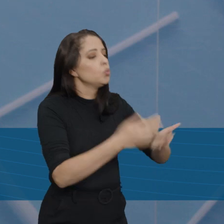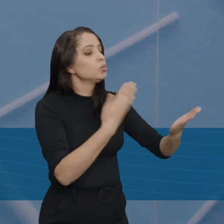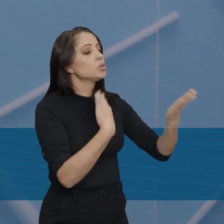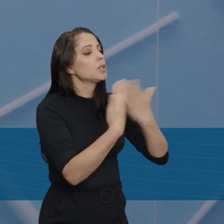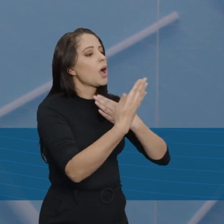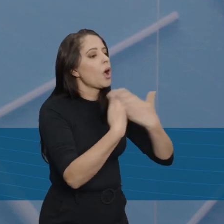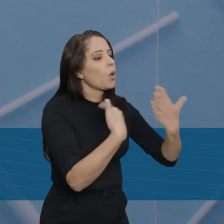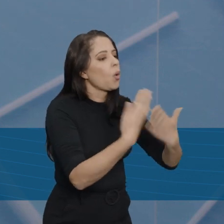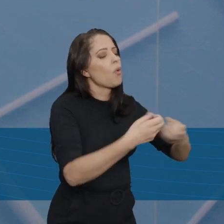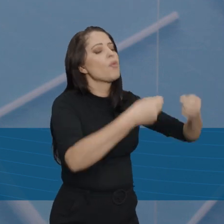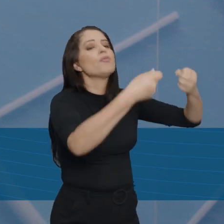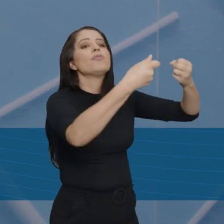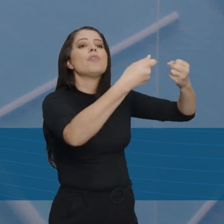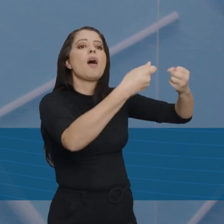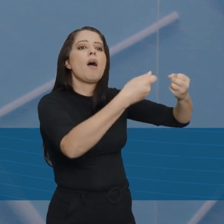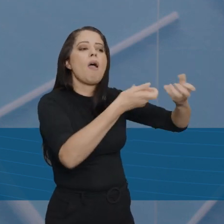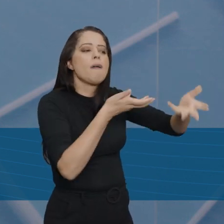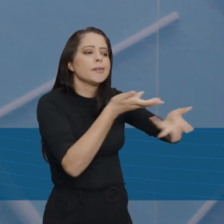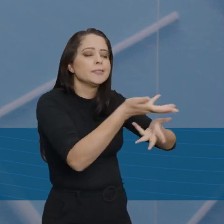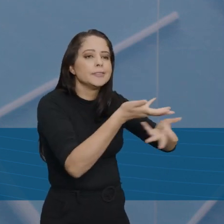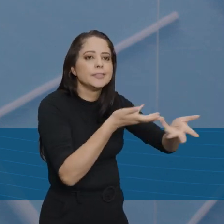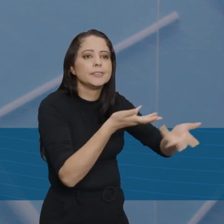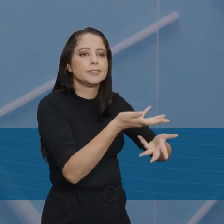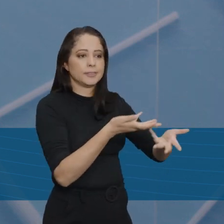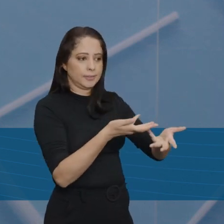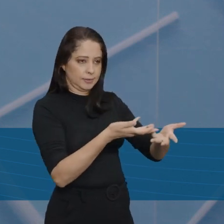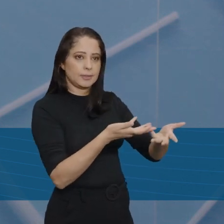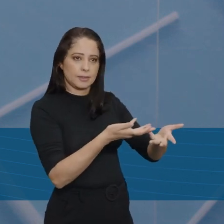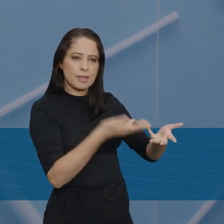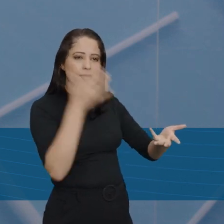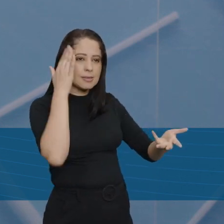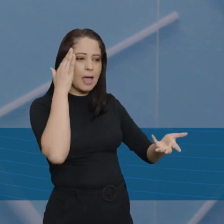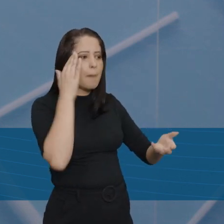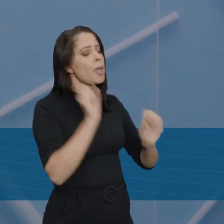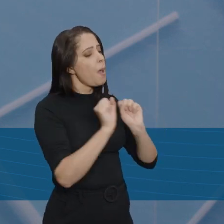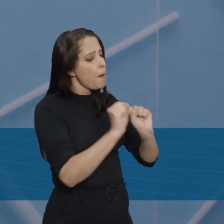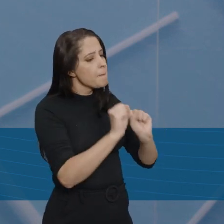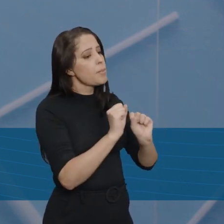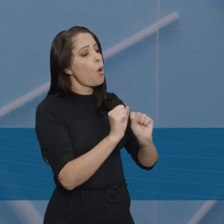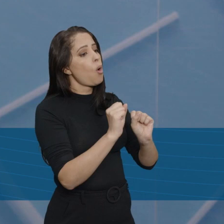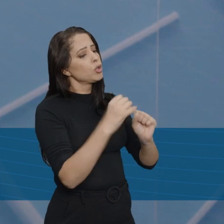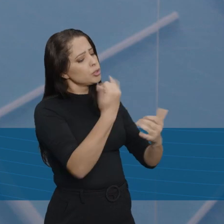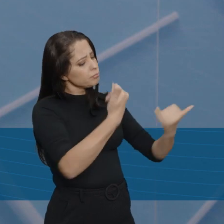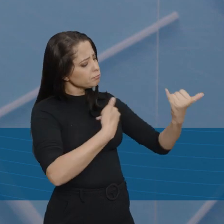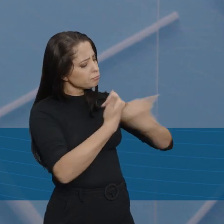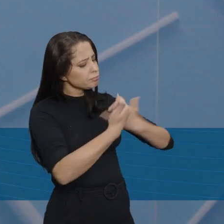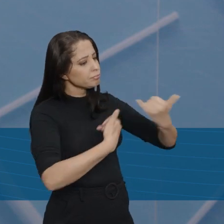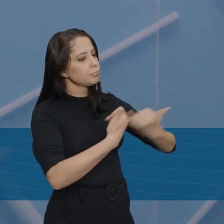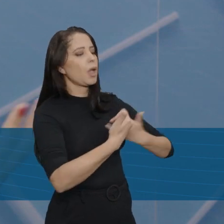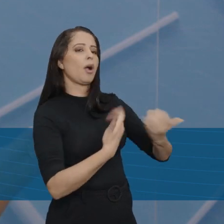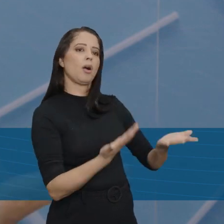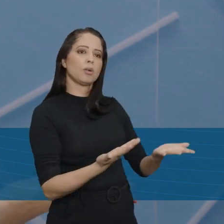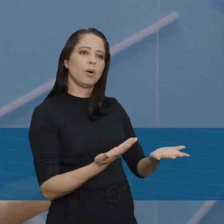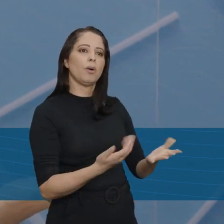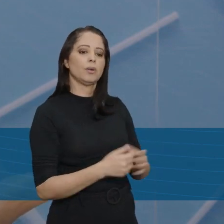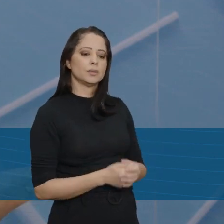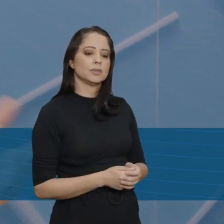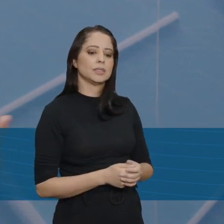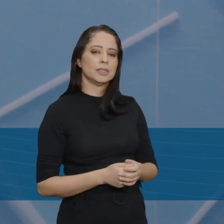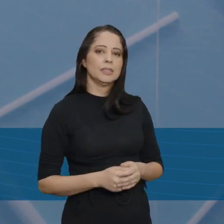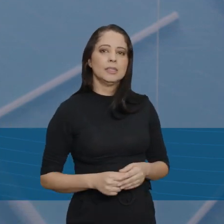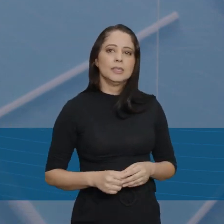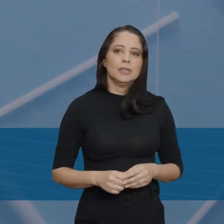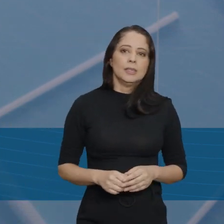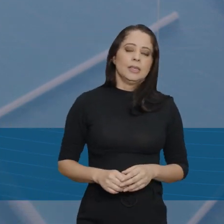e esclarecer, de acordo com a maturidade aí do filho, esclarecer, né, como você falou,